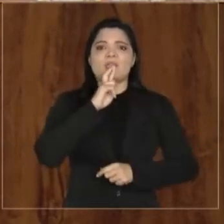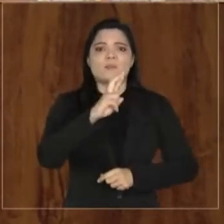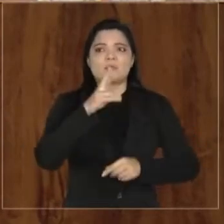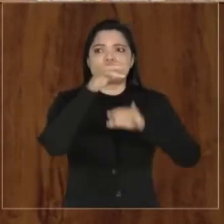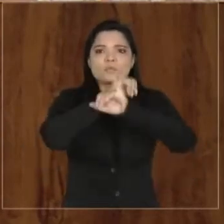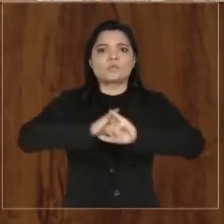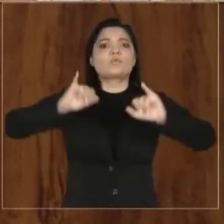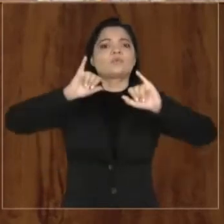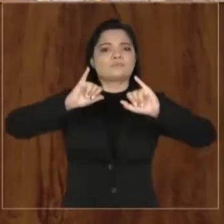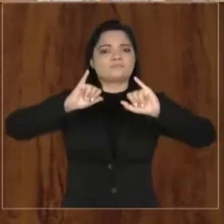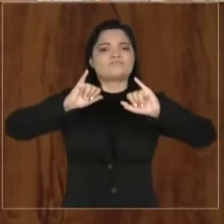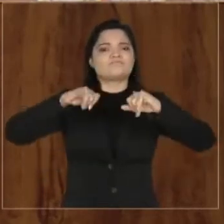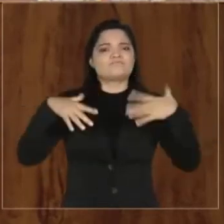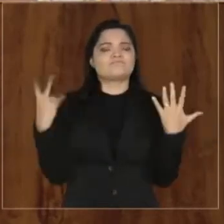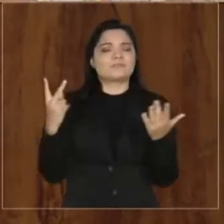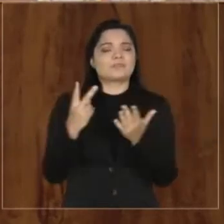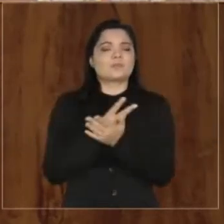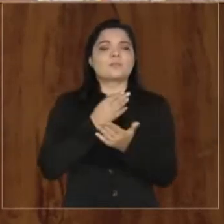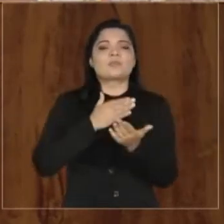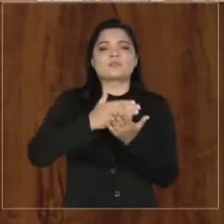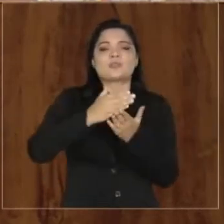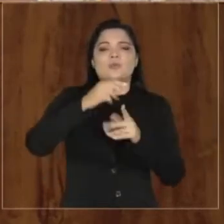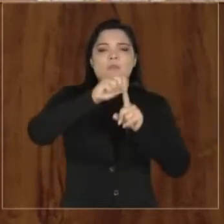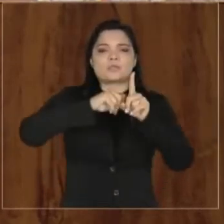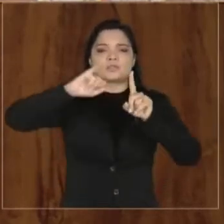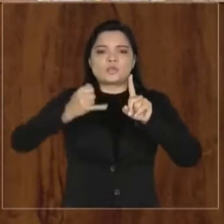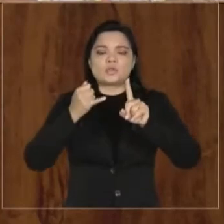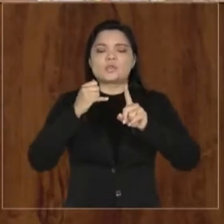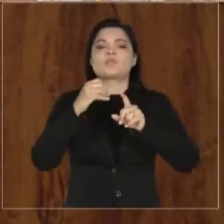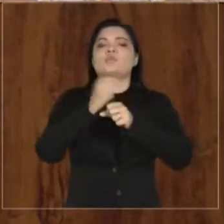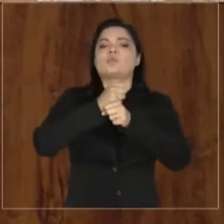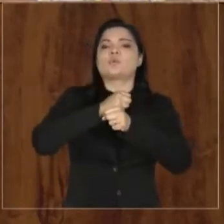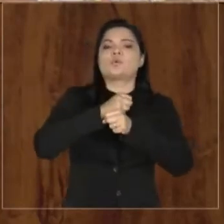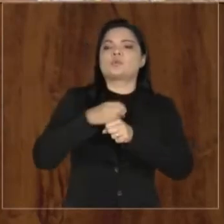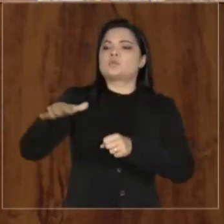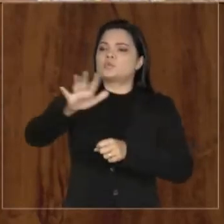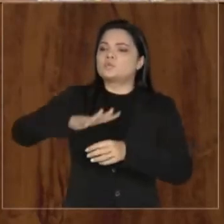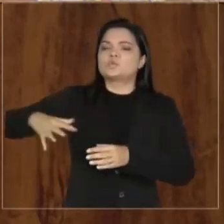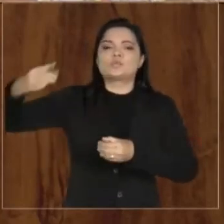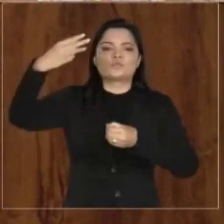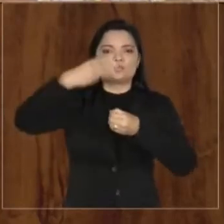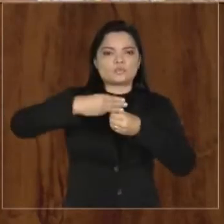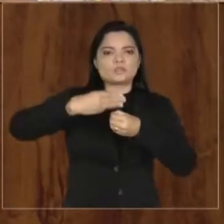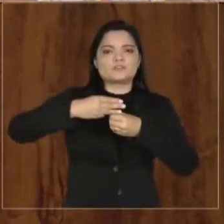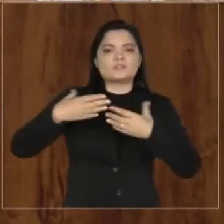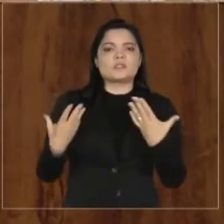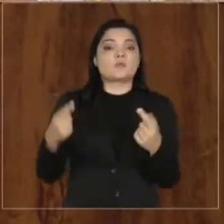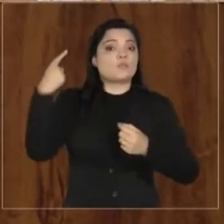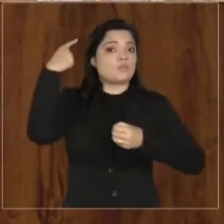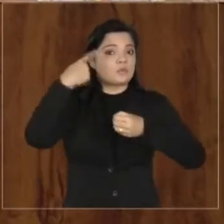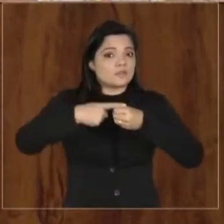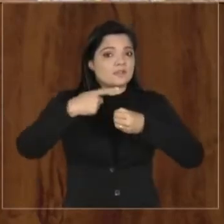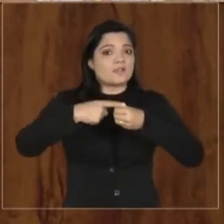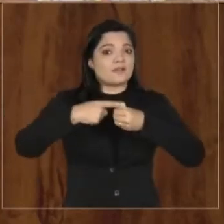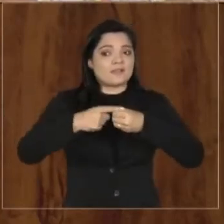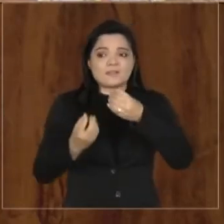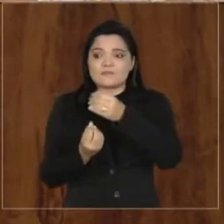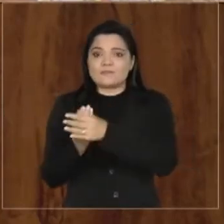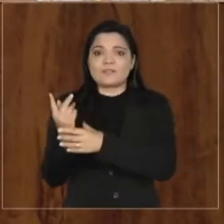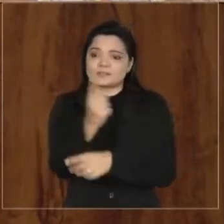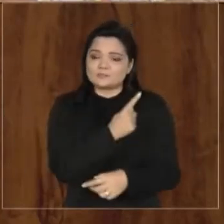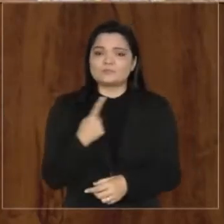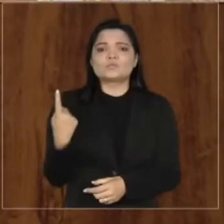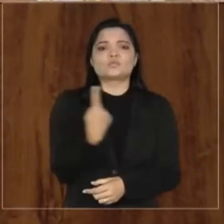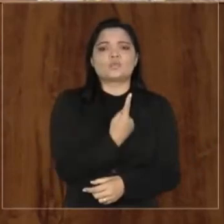proclamados é que valerão a partir de janeiro do próximo ano em todos os municípios. A cidade é feita por todos